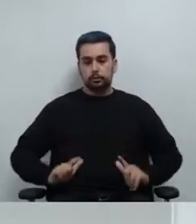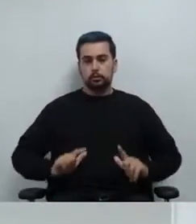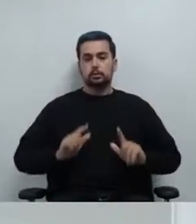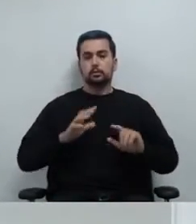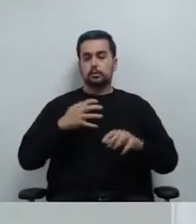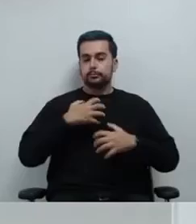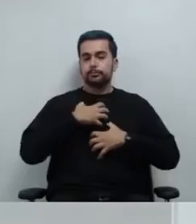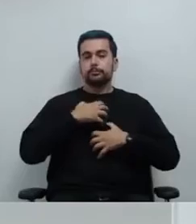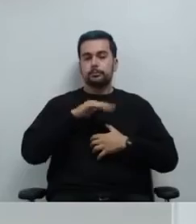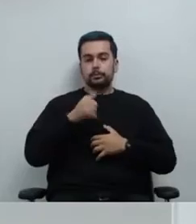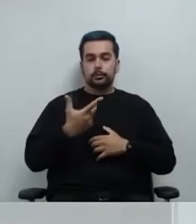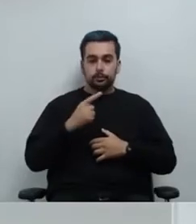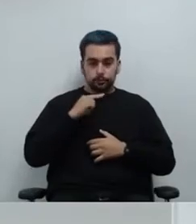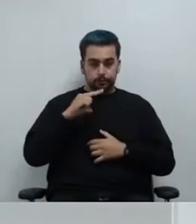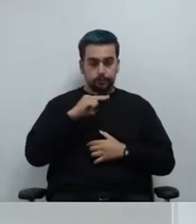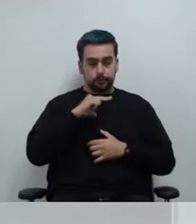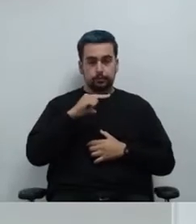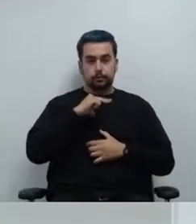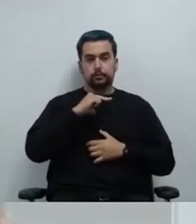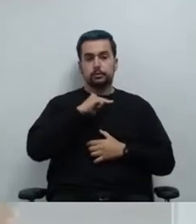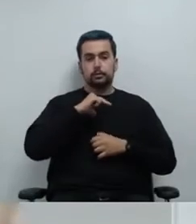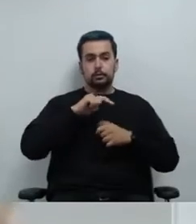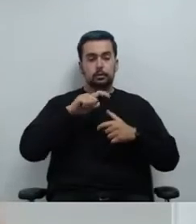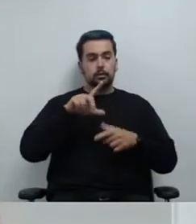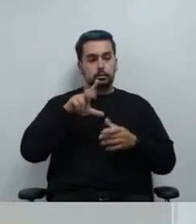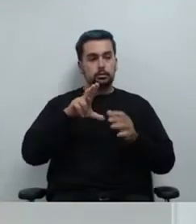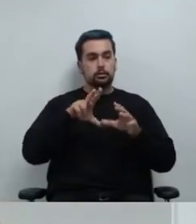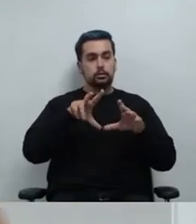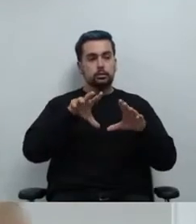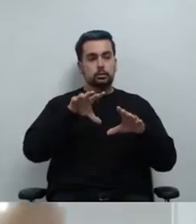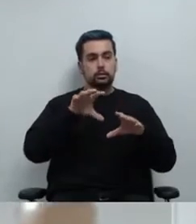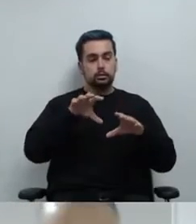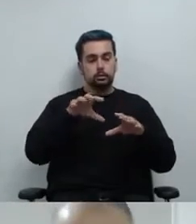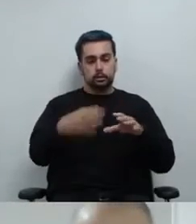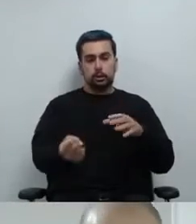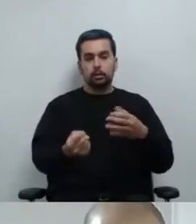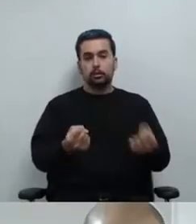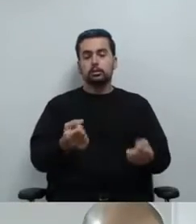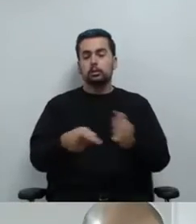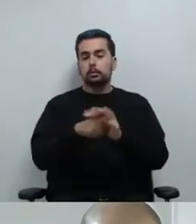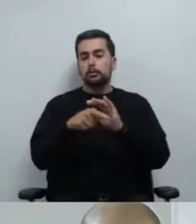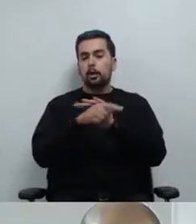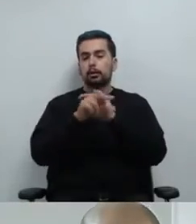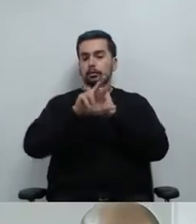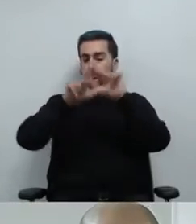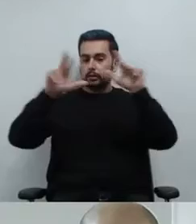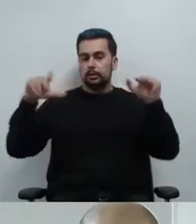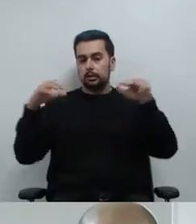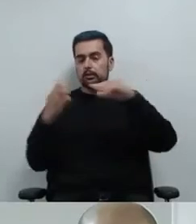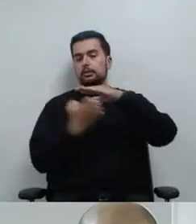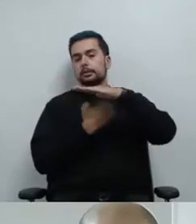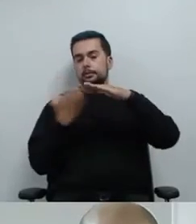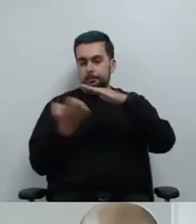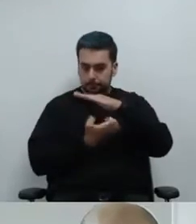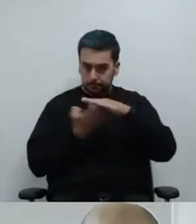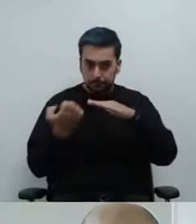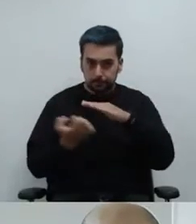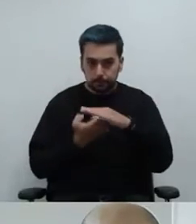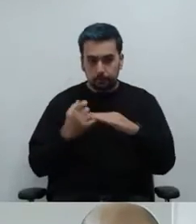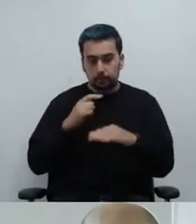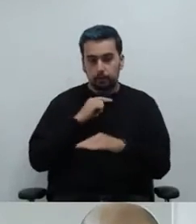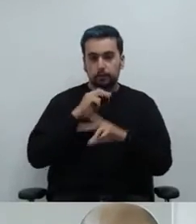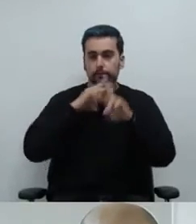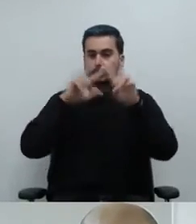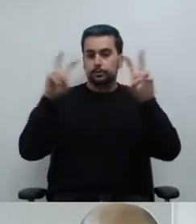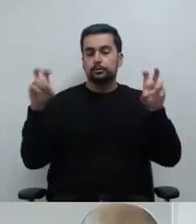Encontramos também uma adesão ampla de diversos movimentos sociais e entidades que reforçaram esse pleito,